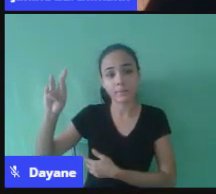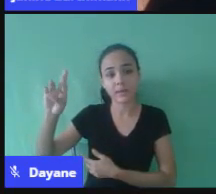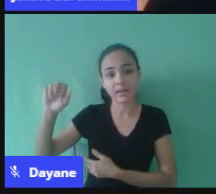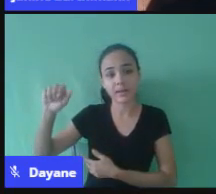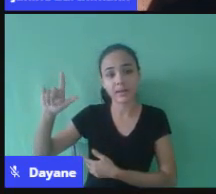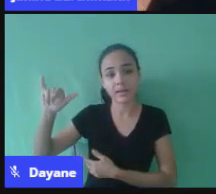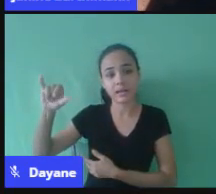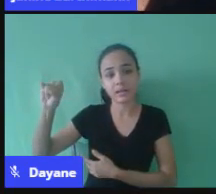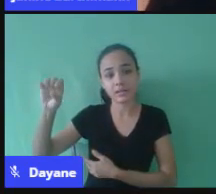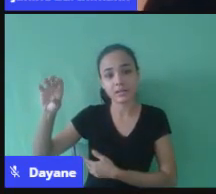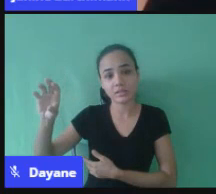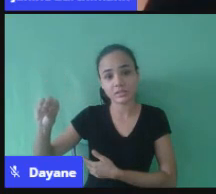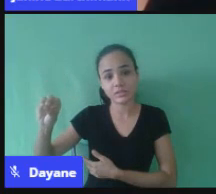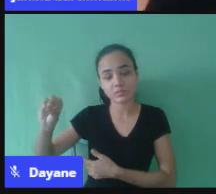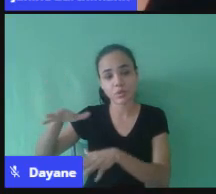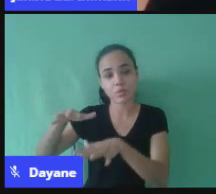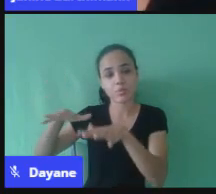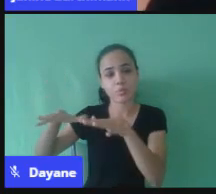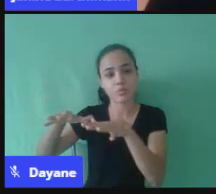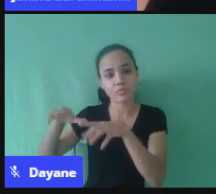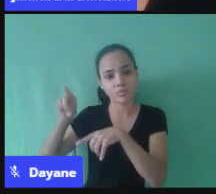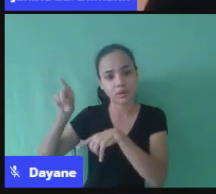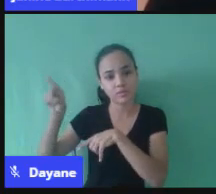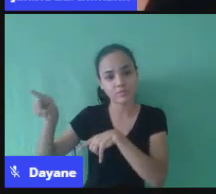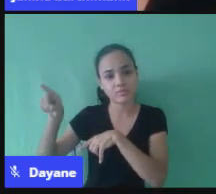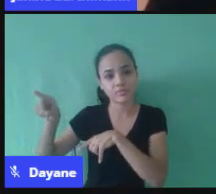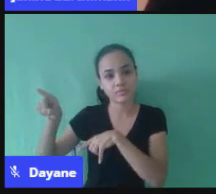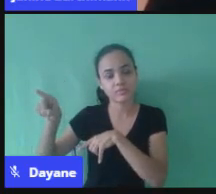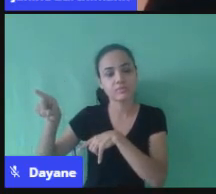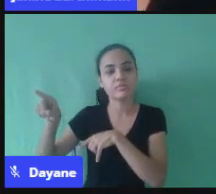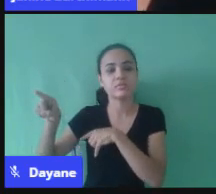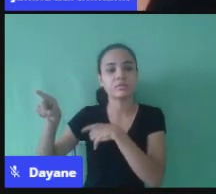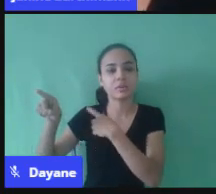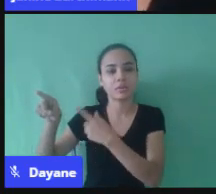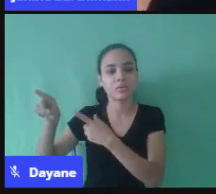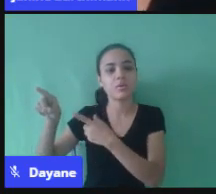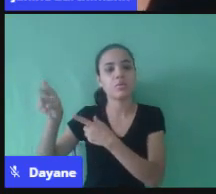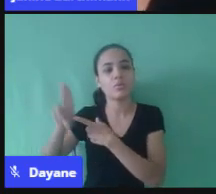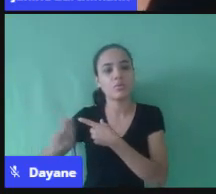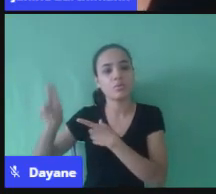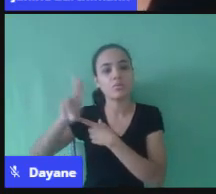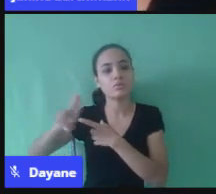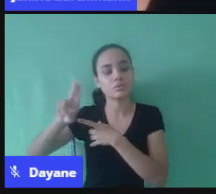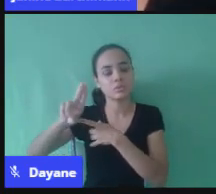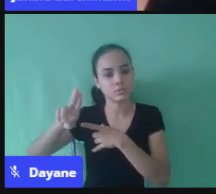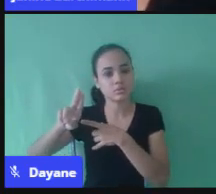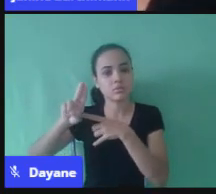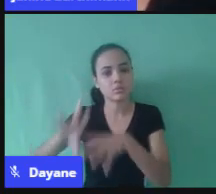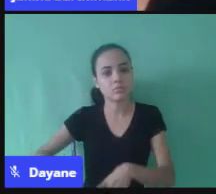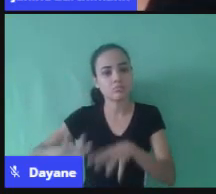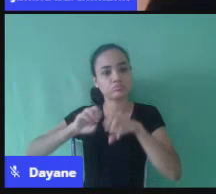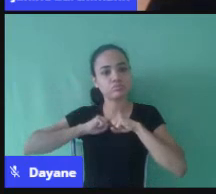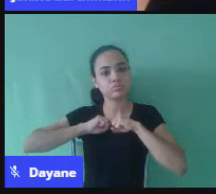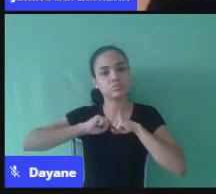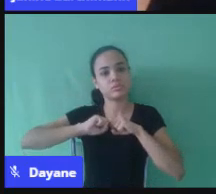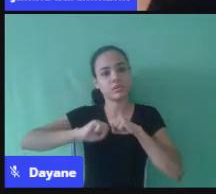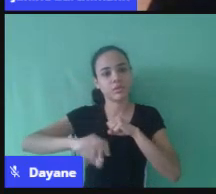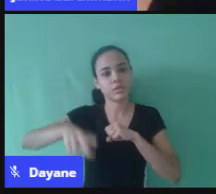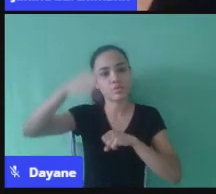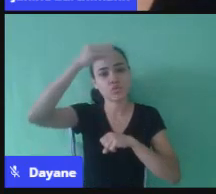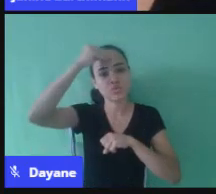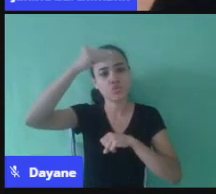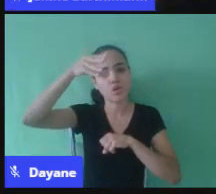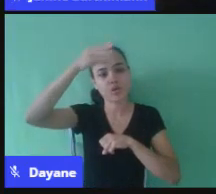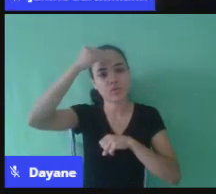crise e o liberalismo para se apropriar de um conhecimento e se perpetuar diante desse momento